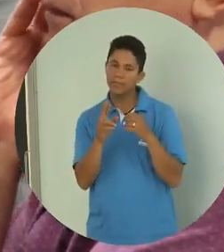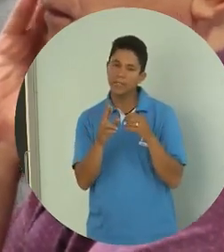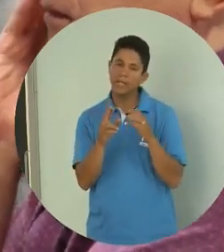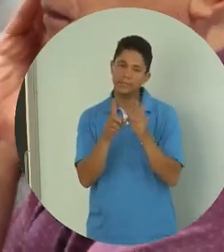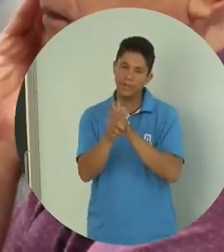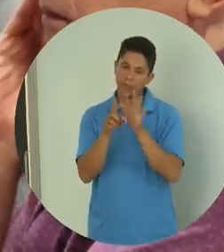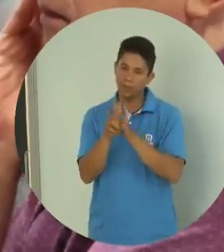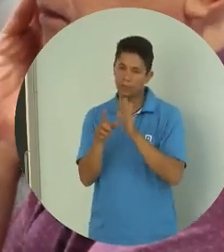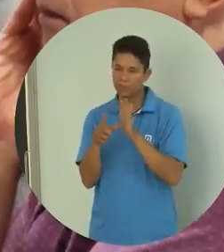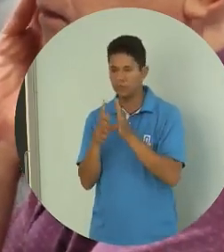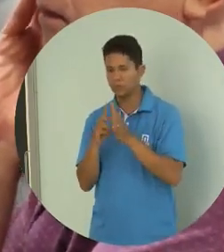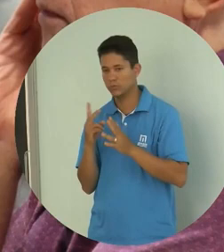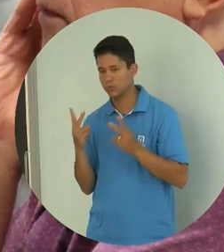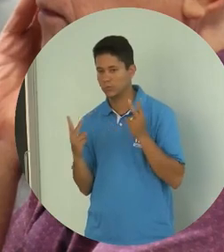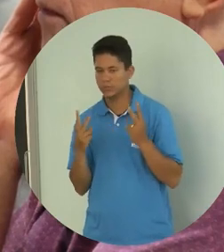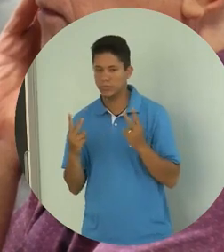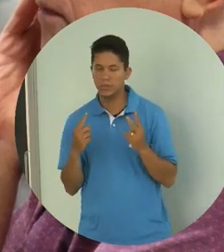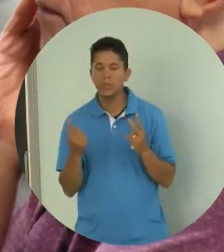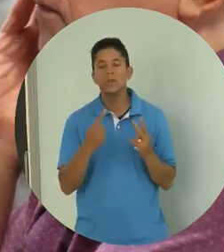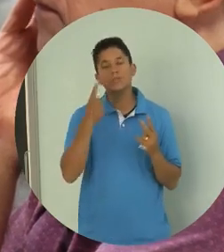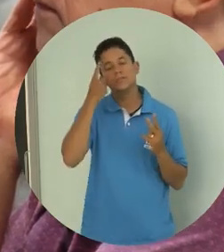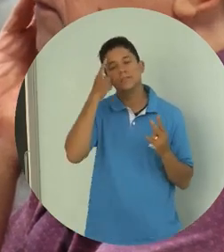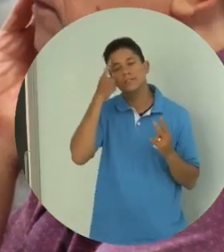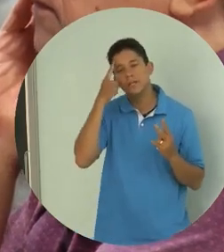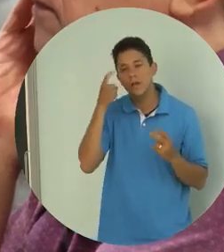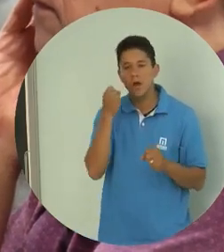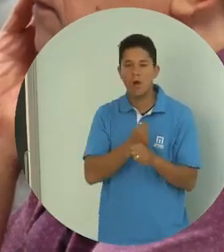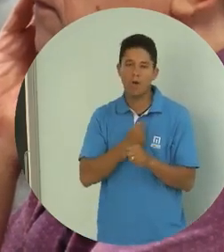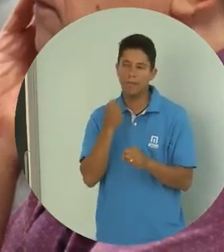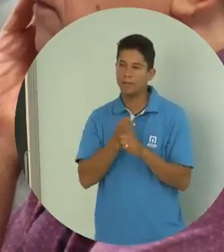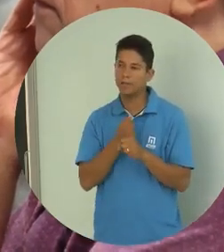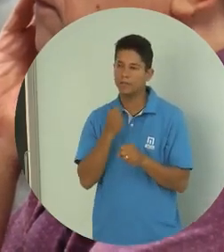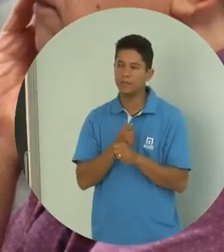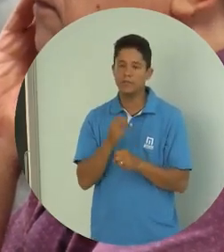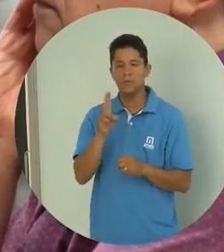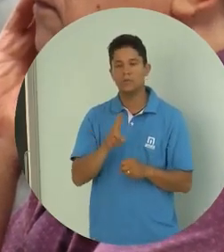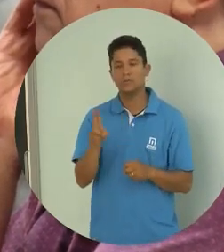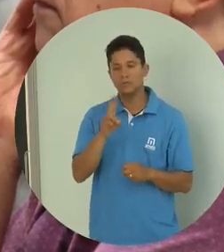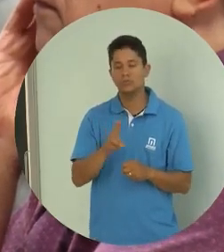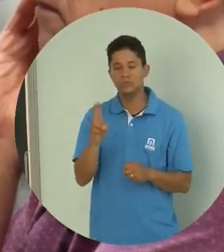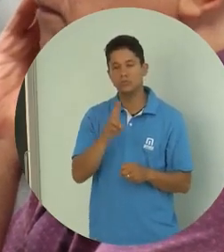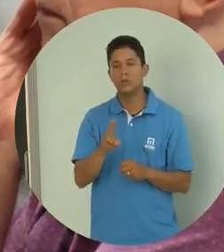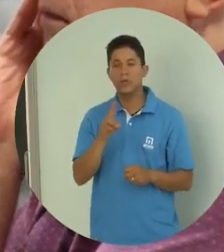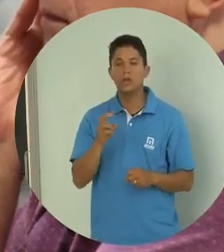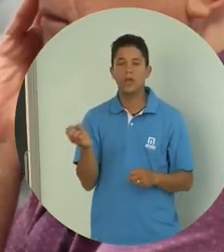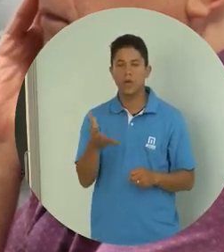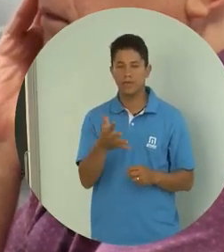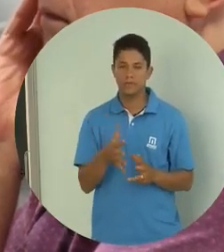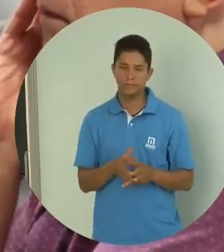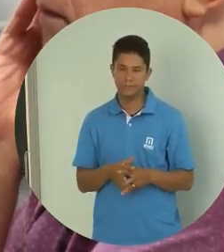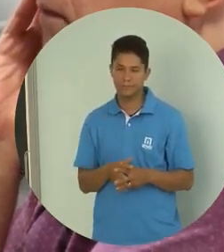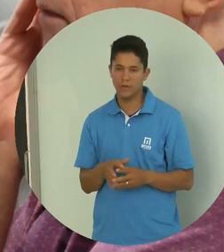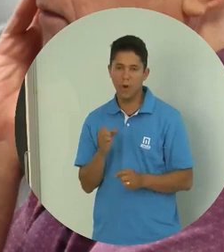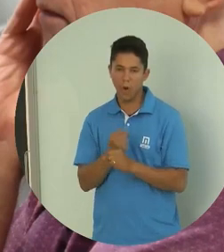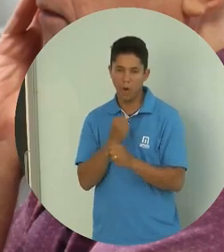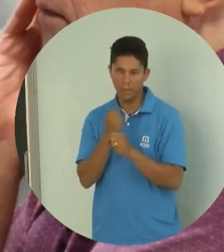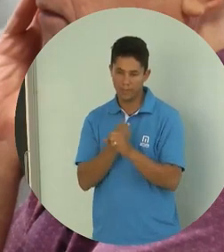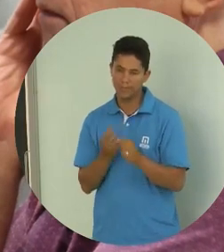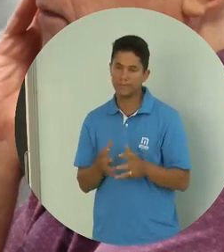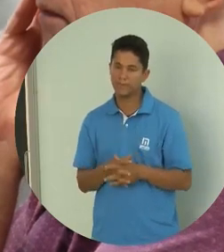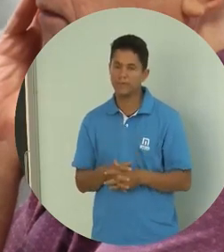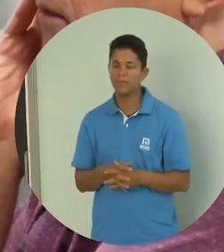anterior, de o que nós estamos pensando para obras, do uso em obras novas, né? E